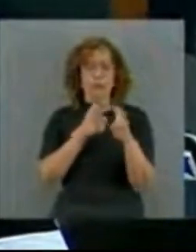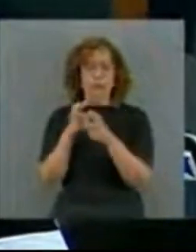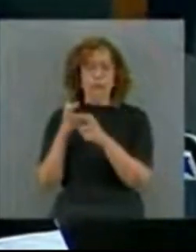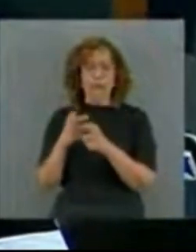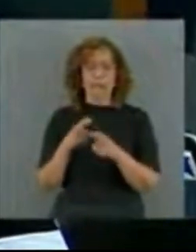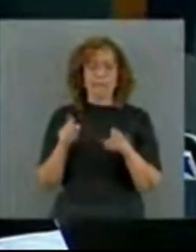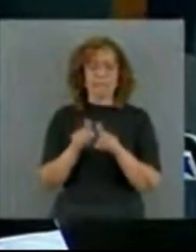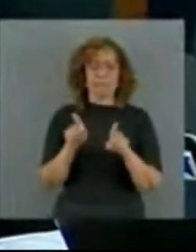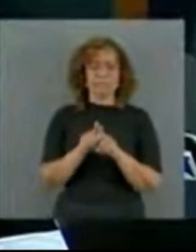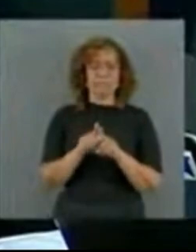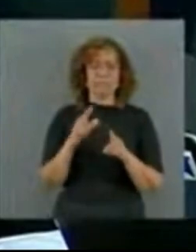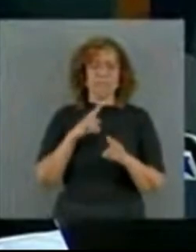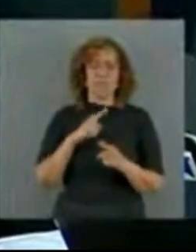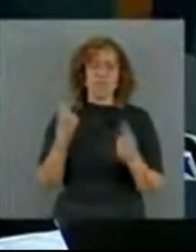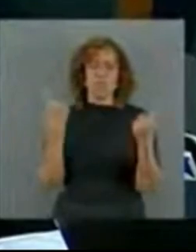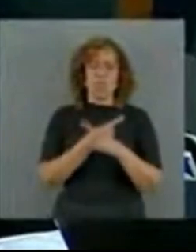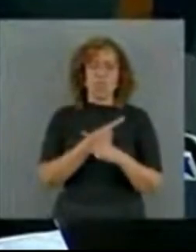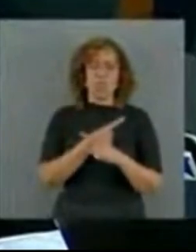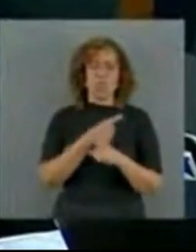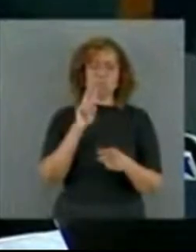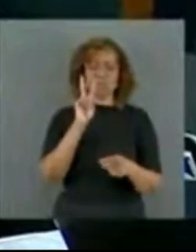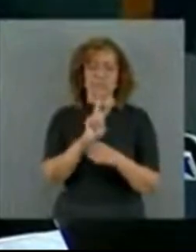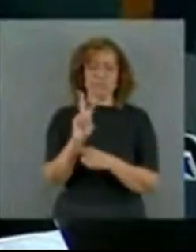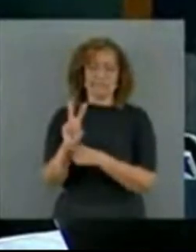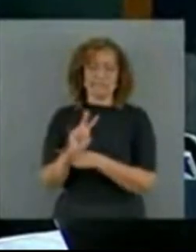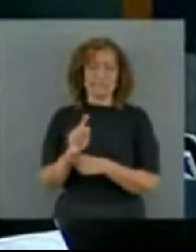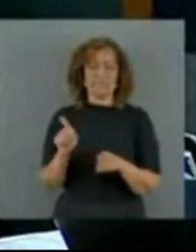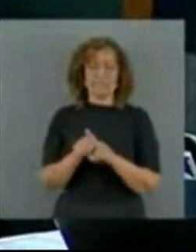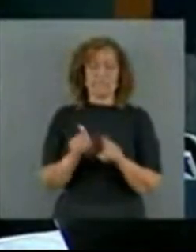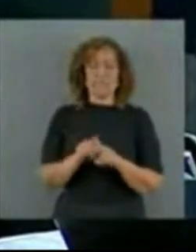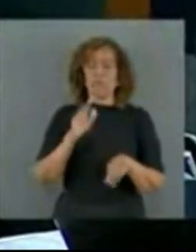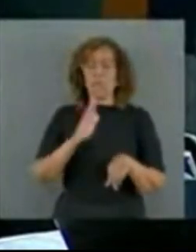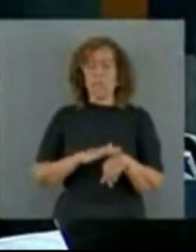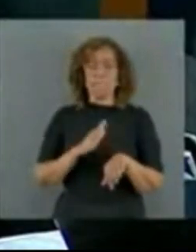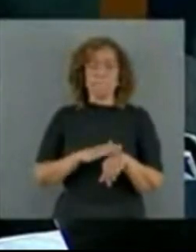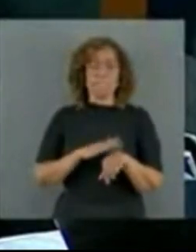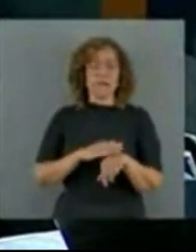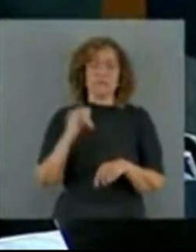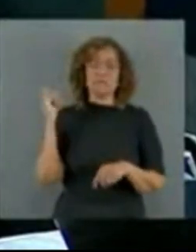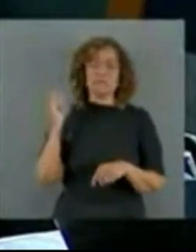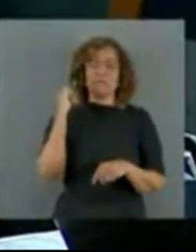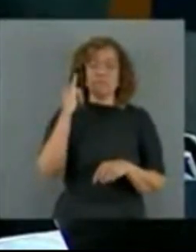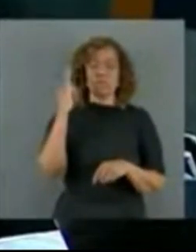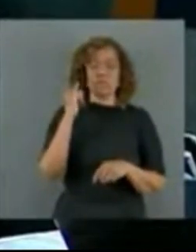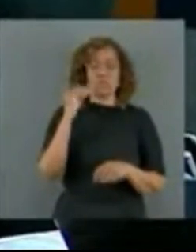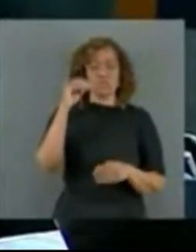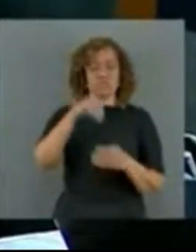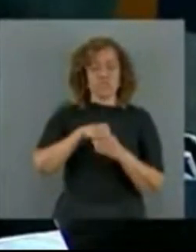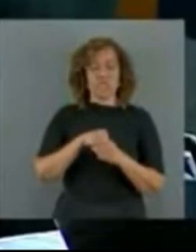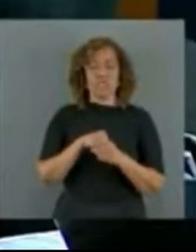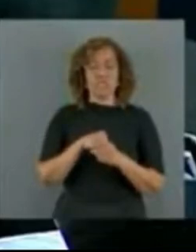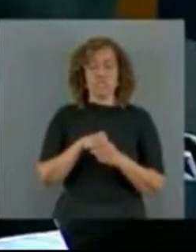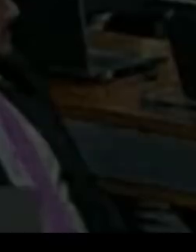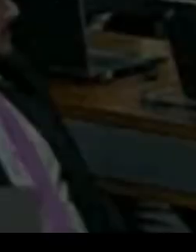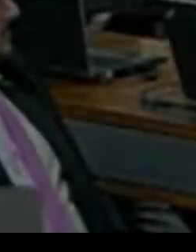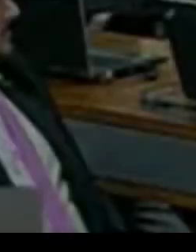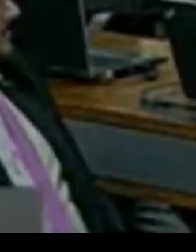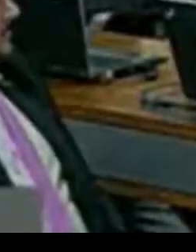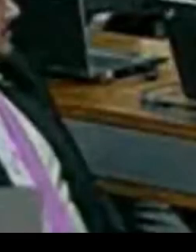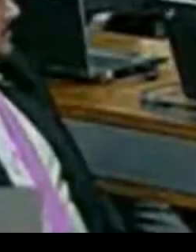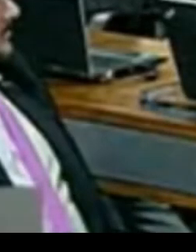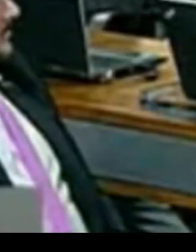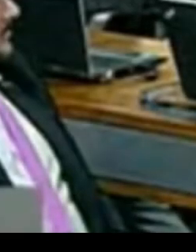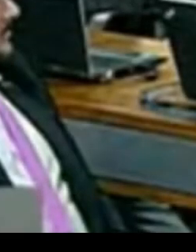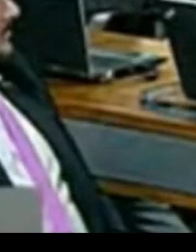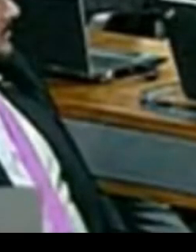violão contraditória em ampla defesa ele violou que é mais sagrado dentro do processo penal os fins não justificam os meios Dias